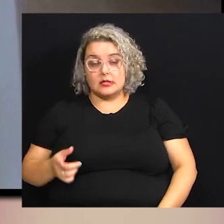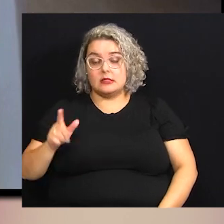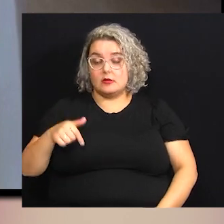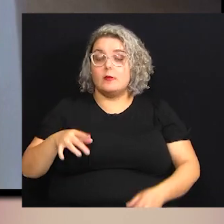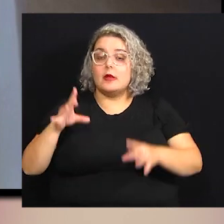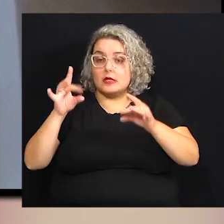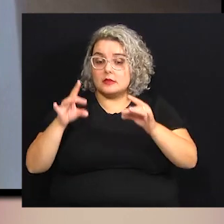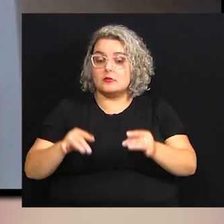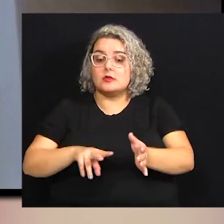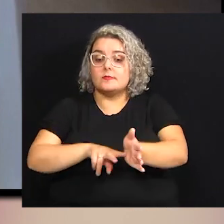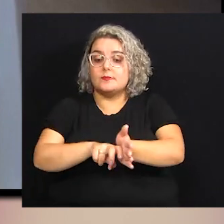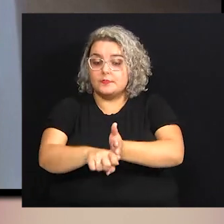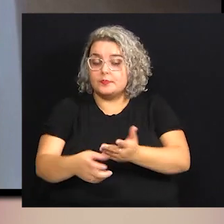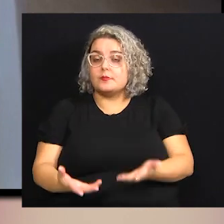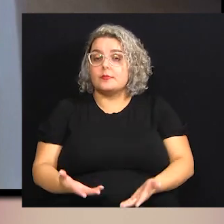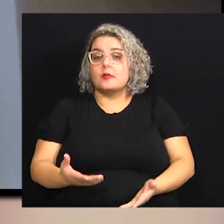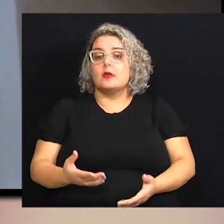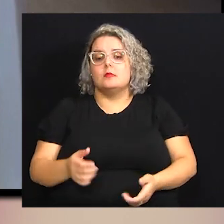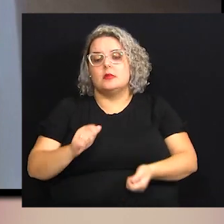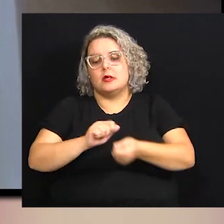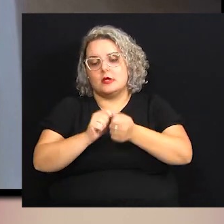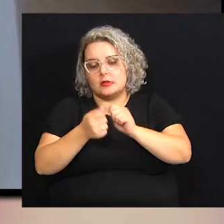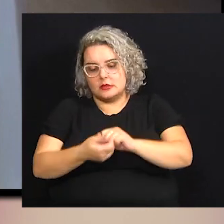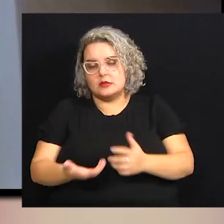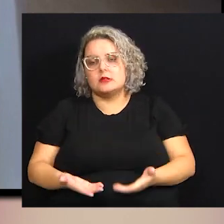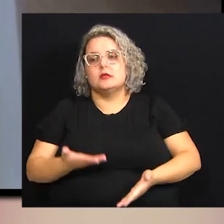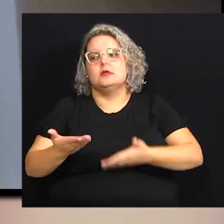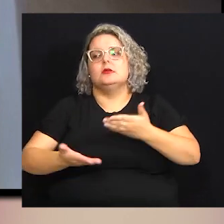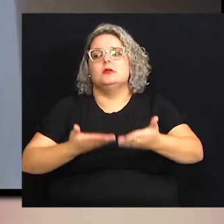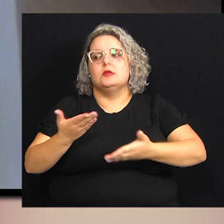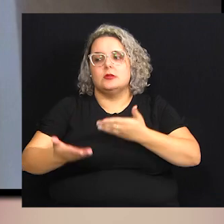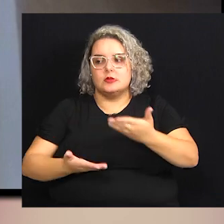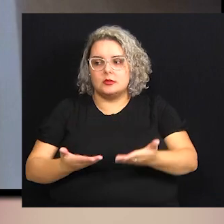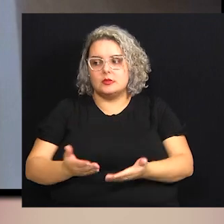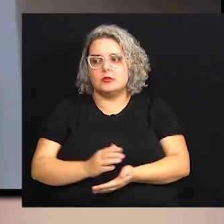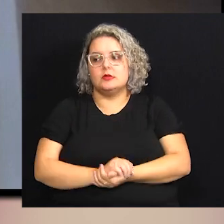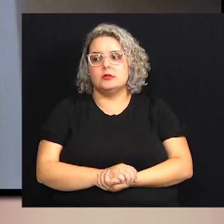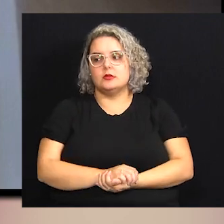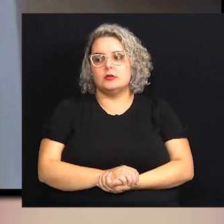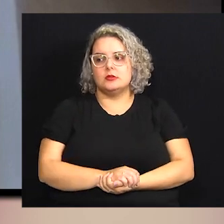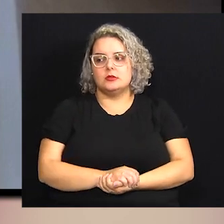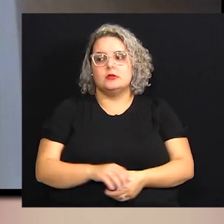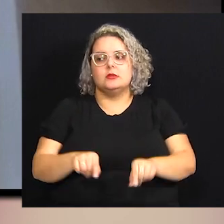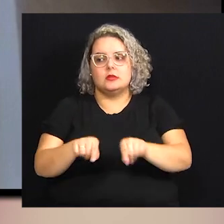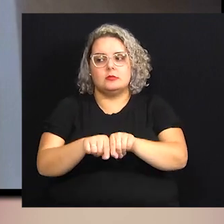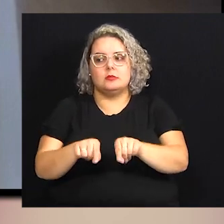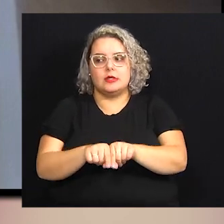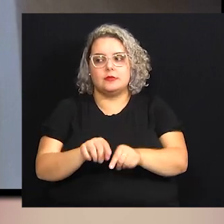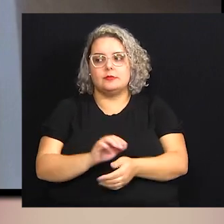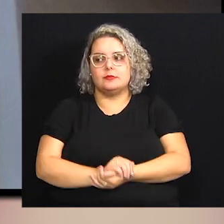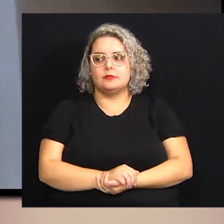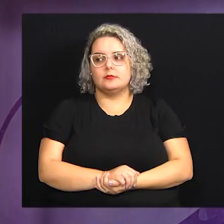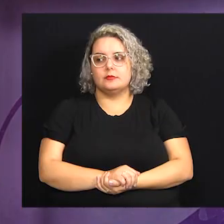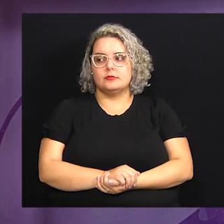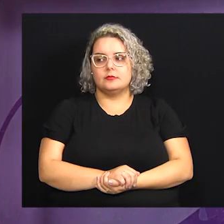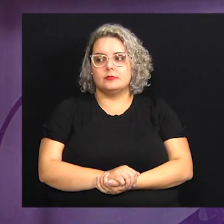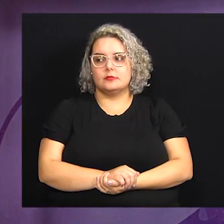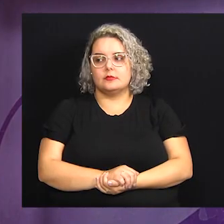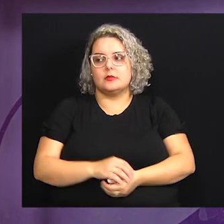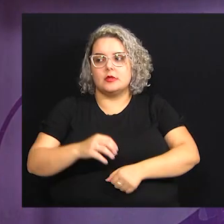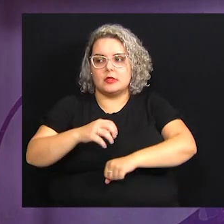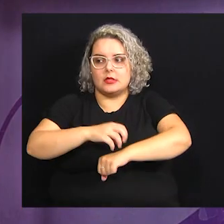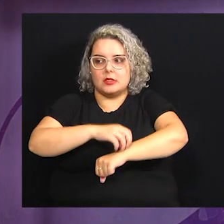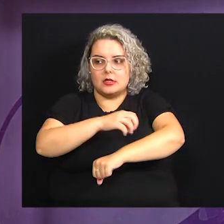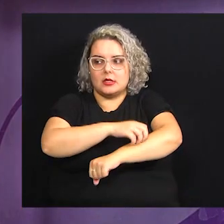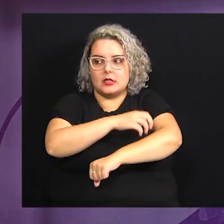importante definir durante o diagnóstico para a gente ajustar o tratamento também. E